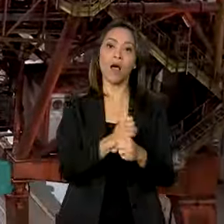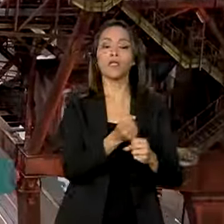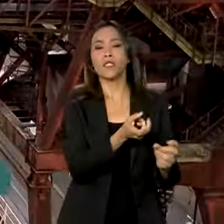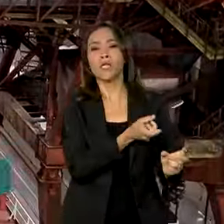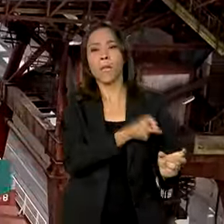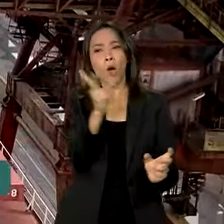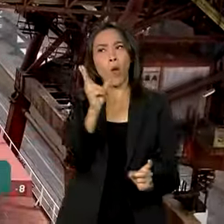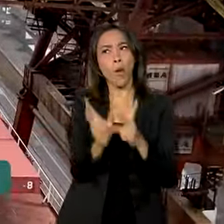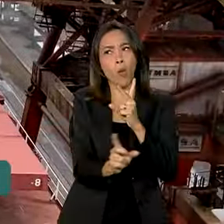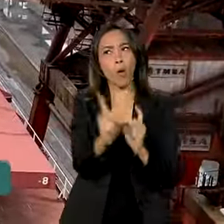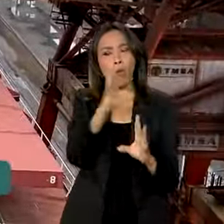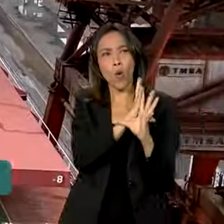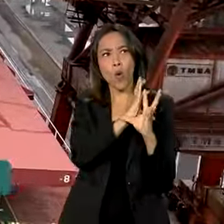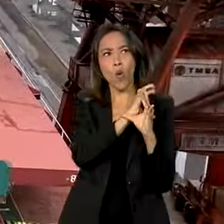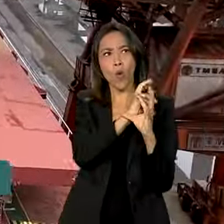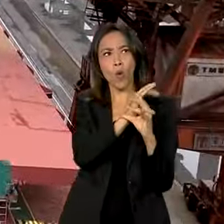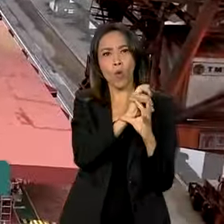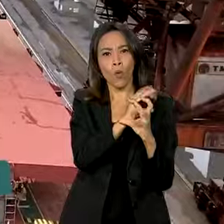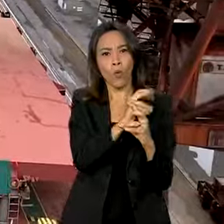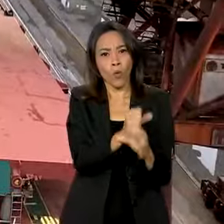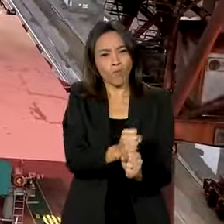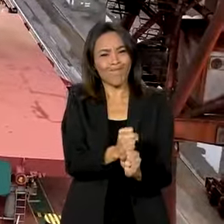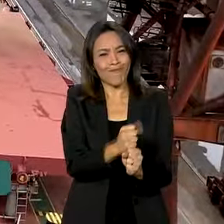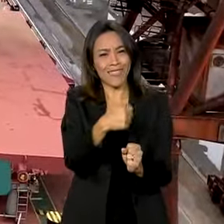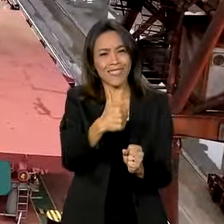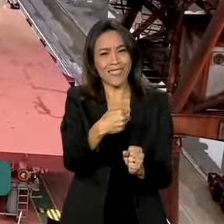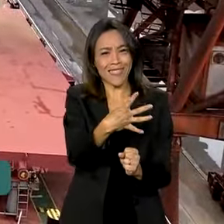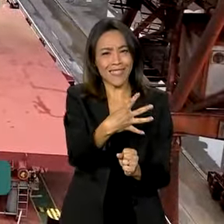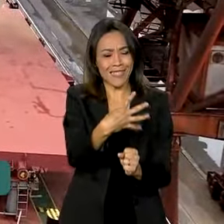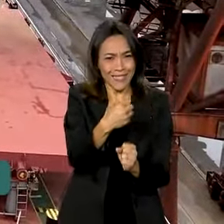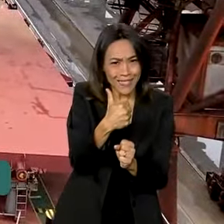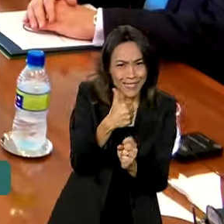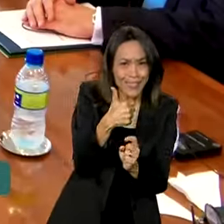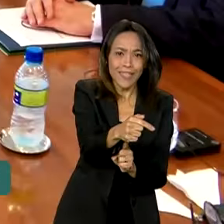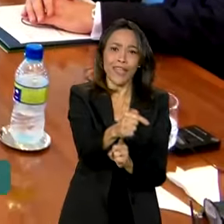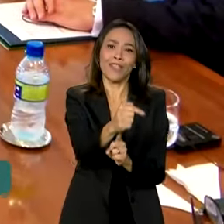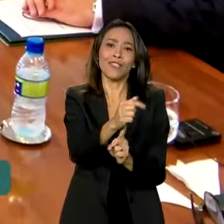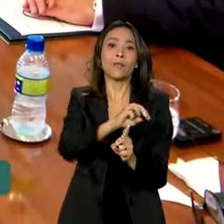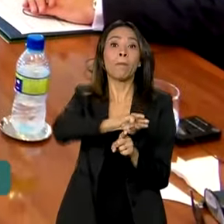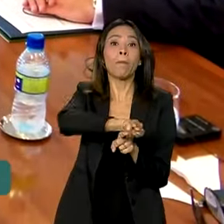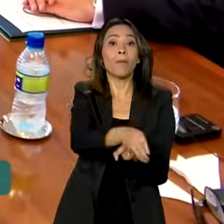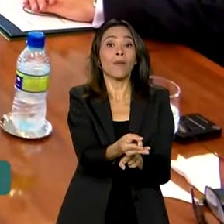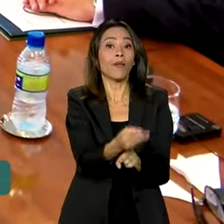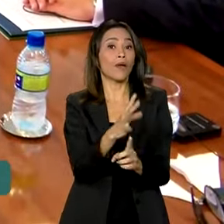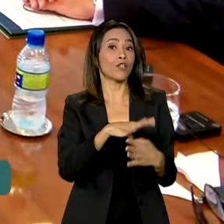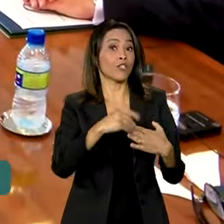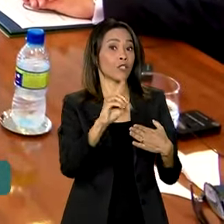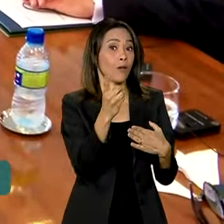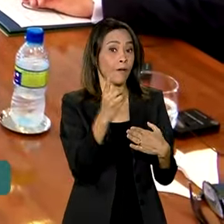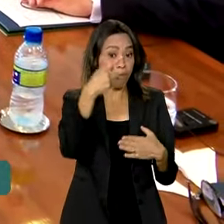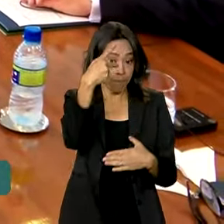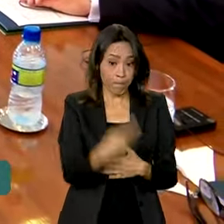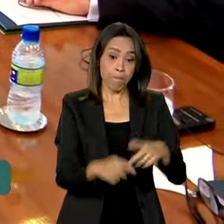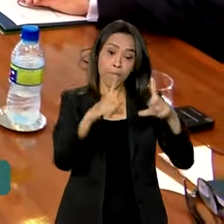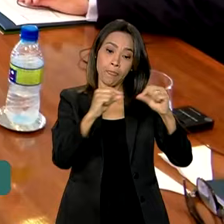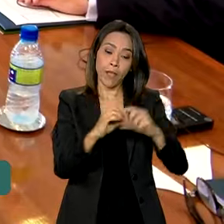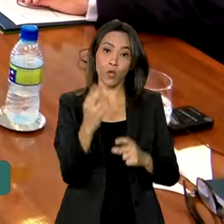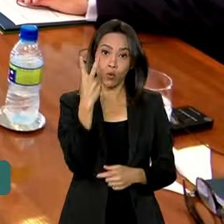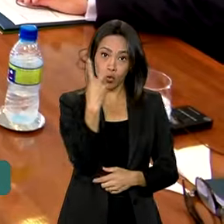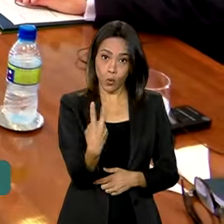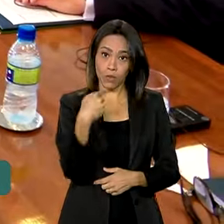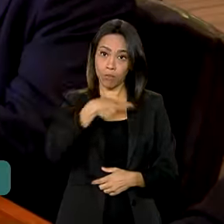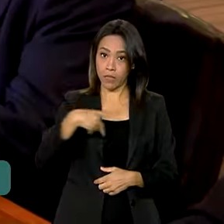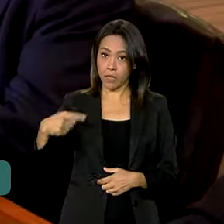exportações brasileiras totalizaram 17 milhões de dólares. Em Brasília, os dois presidentes